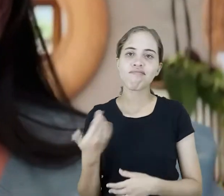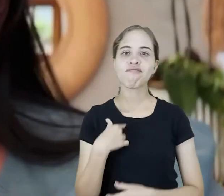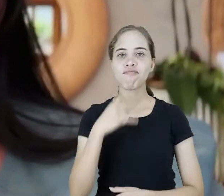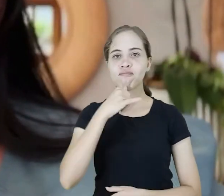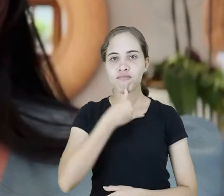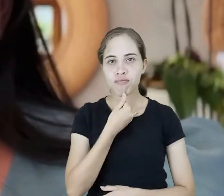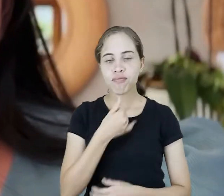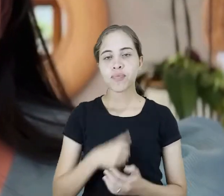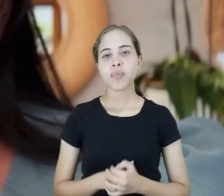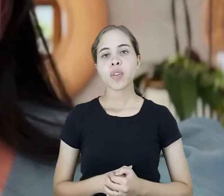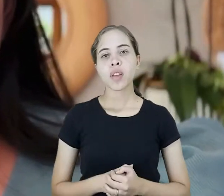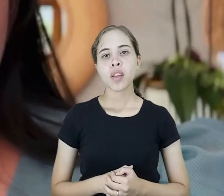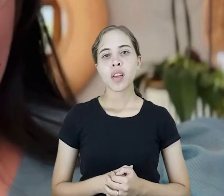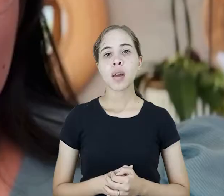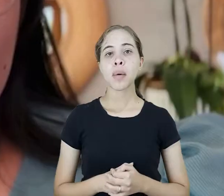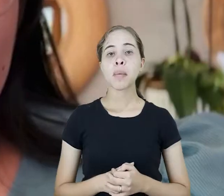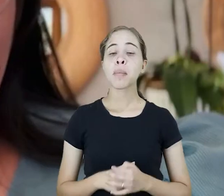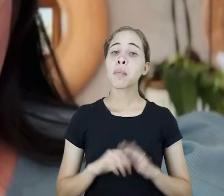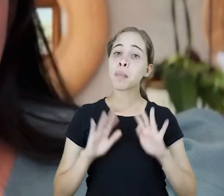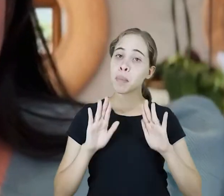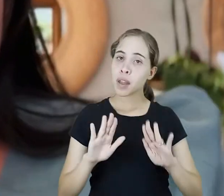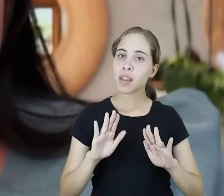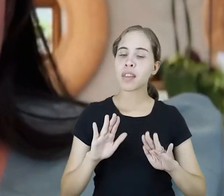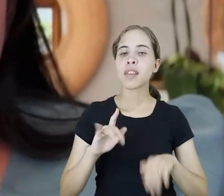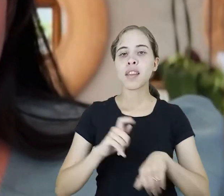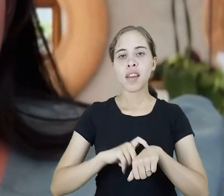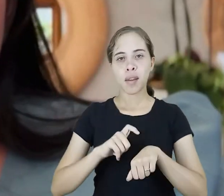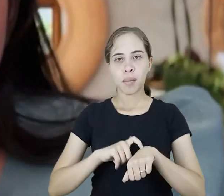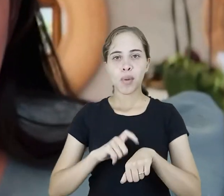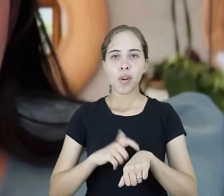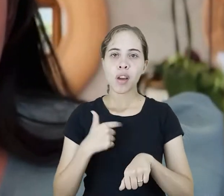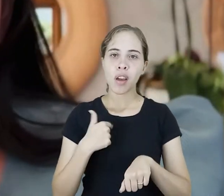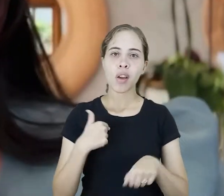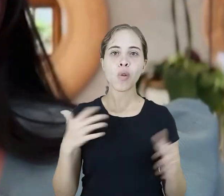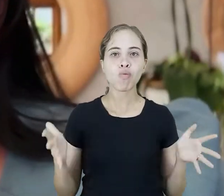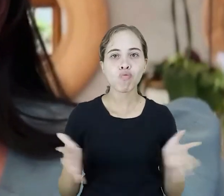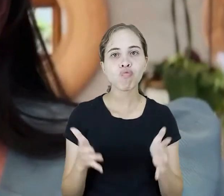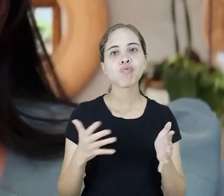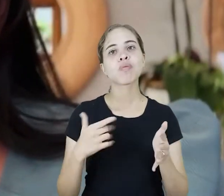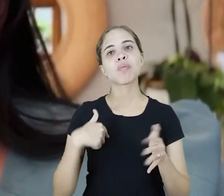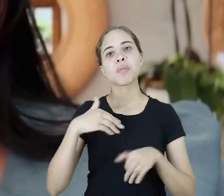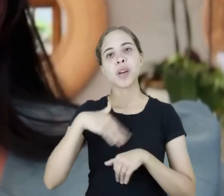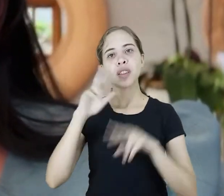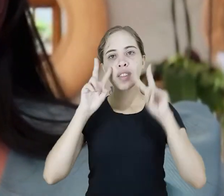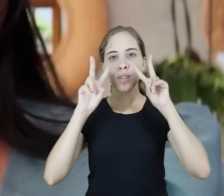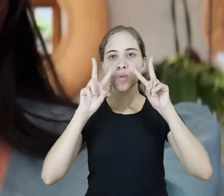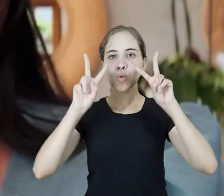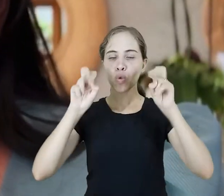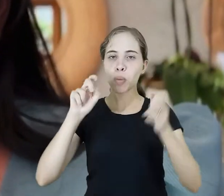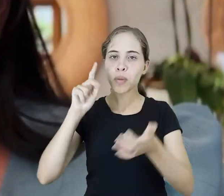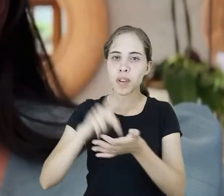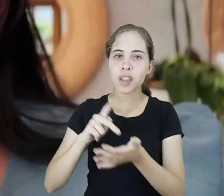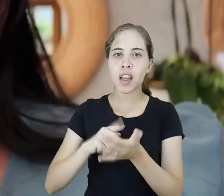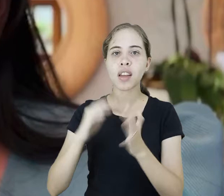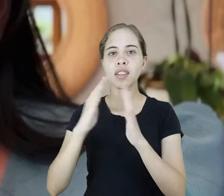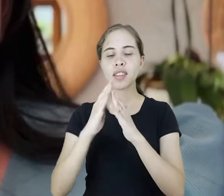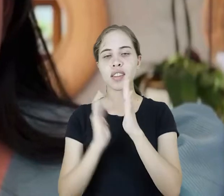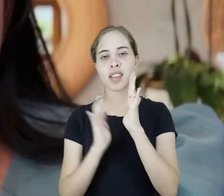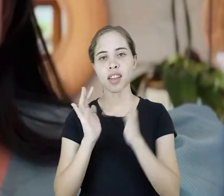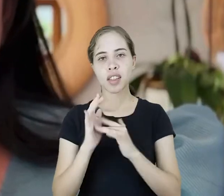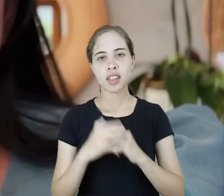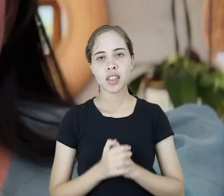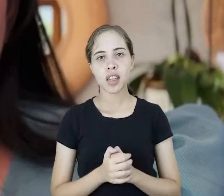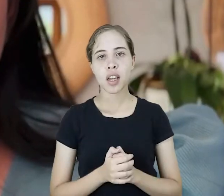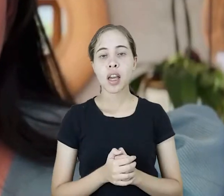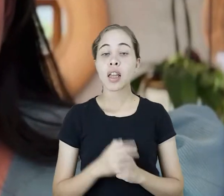triste. Mas ao mesmo tempo, eu fortaleci meu testemunho sobre a veracidade da igreja. E